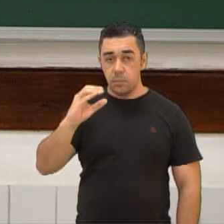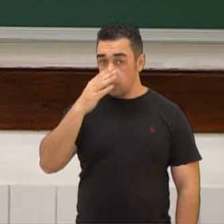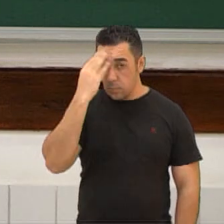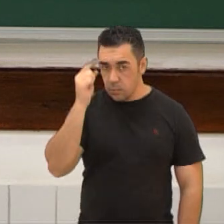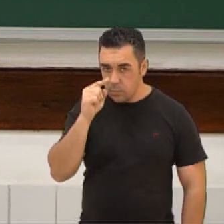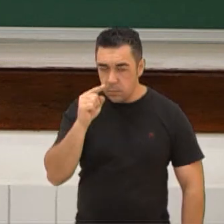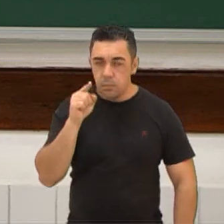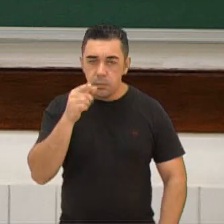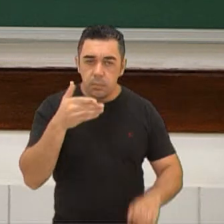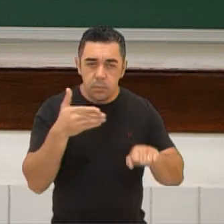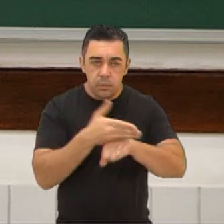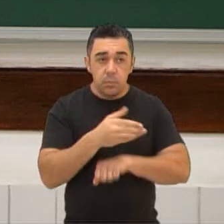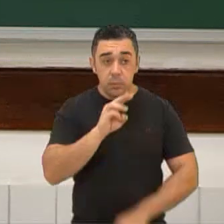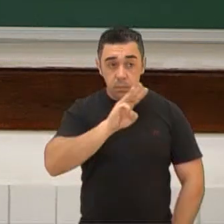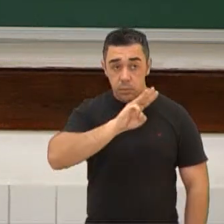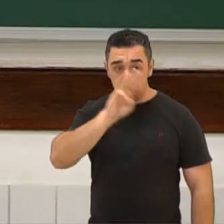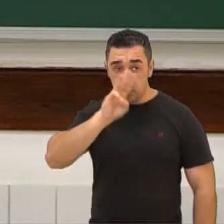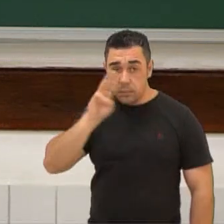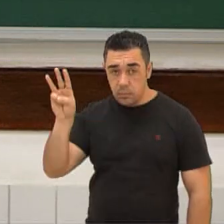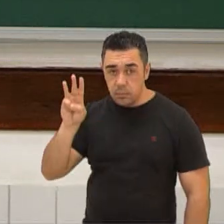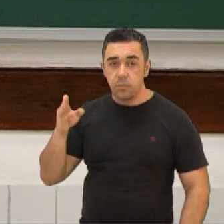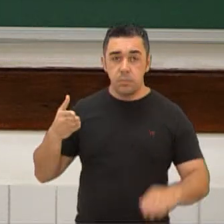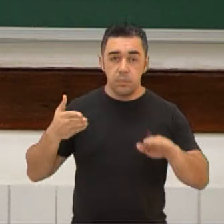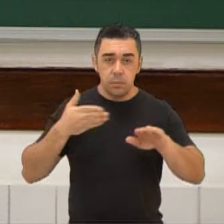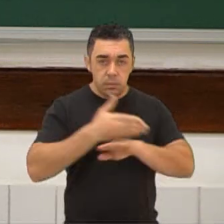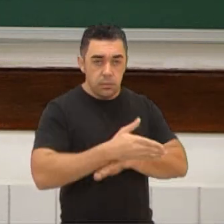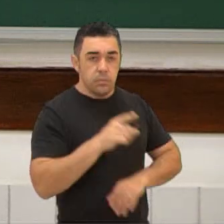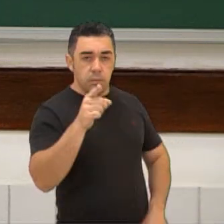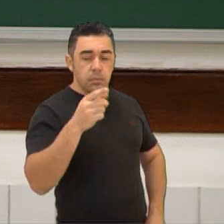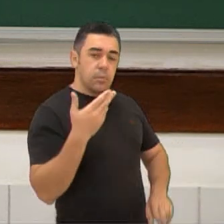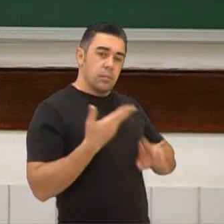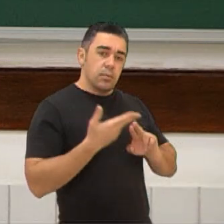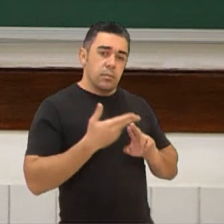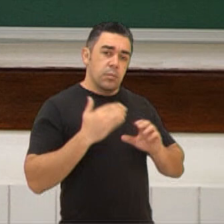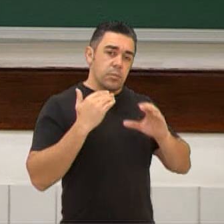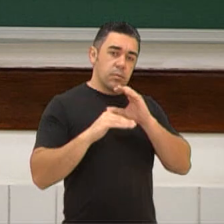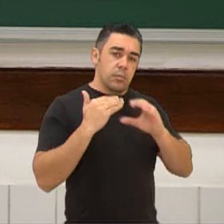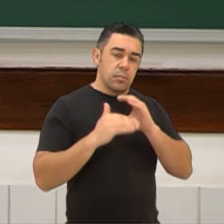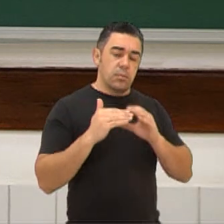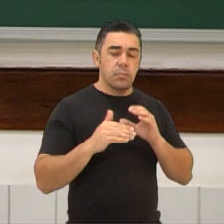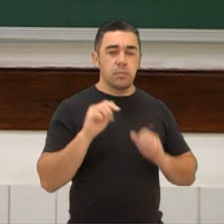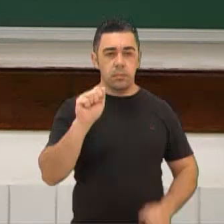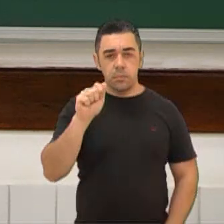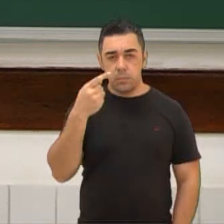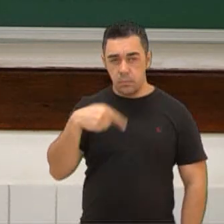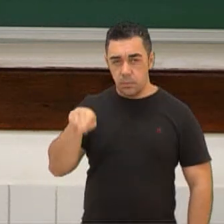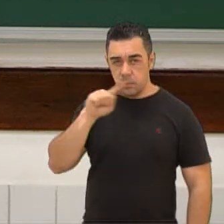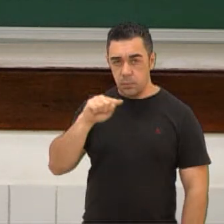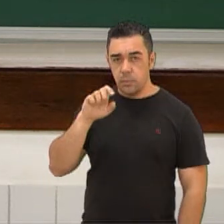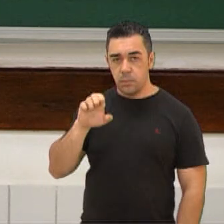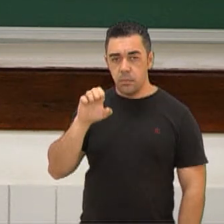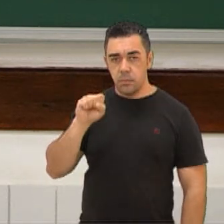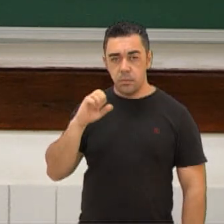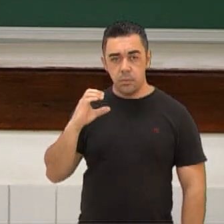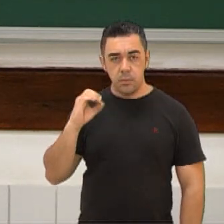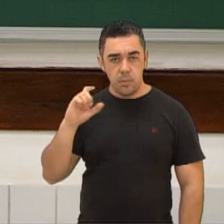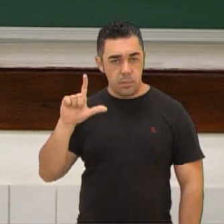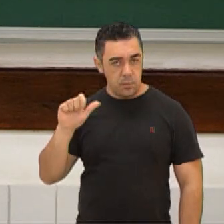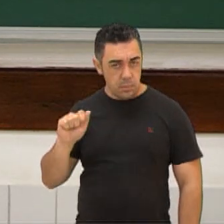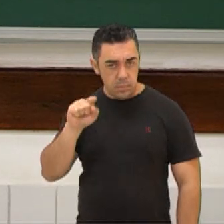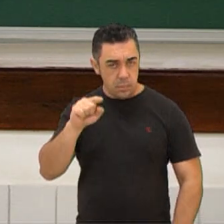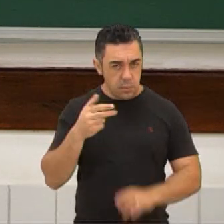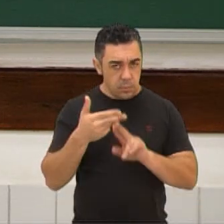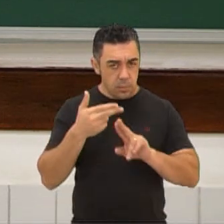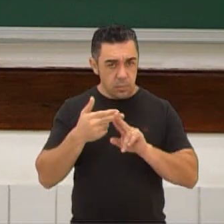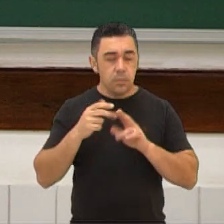site do Matific, aonde você tem acesso com o seu usuário e a sua senha do arroba escola. A mesma usuário e a senha que